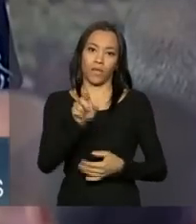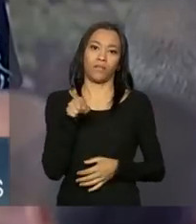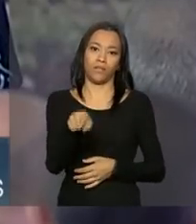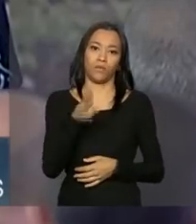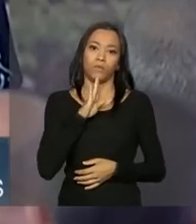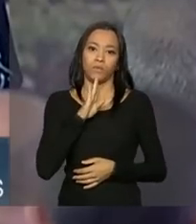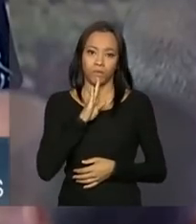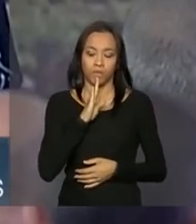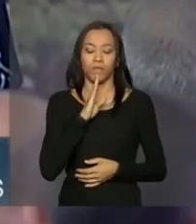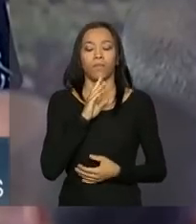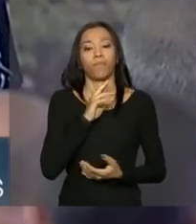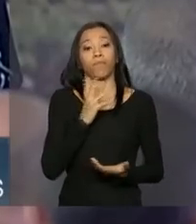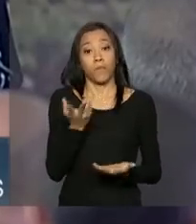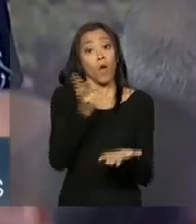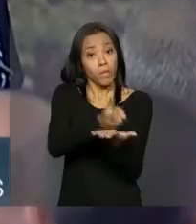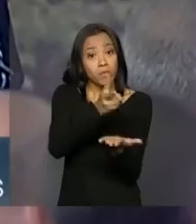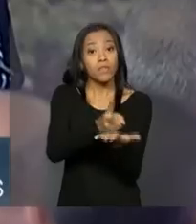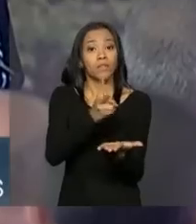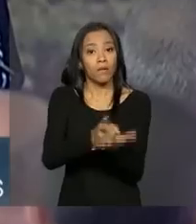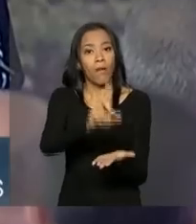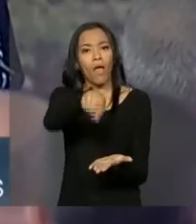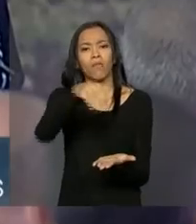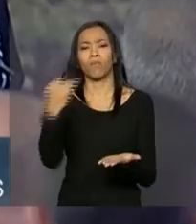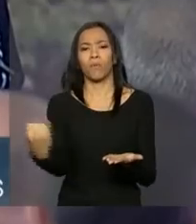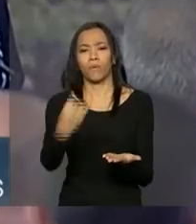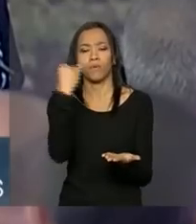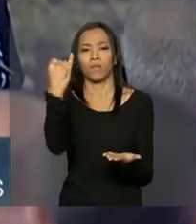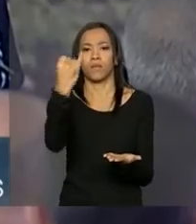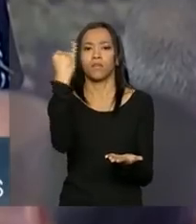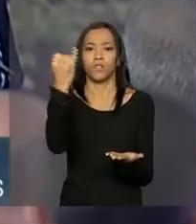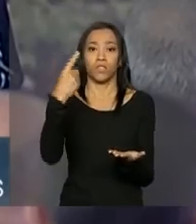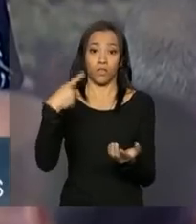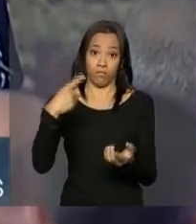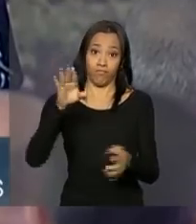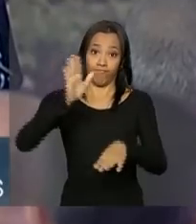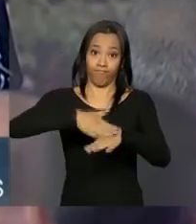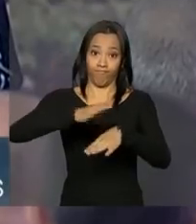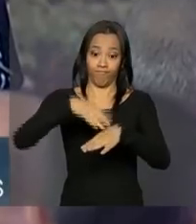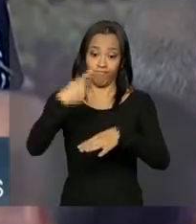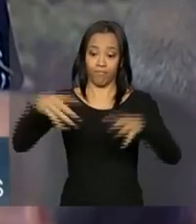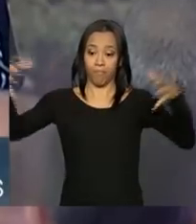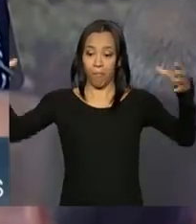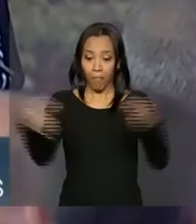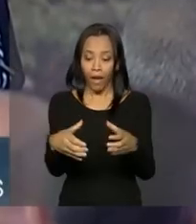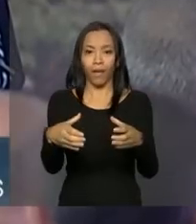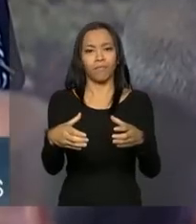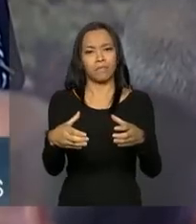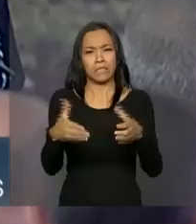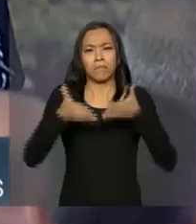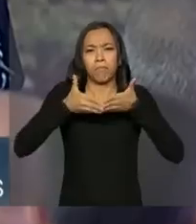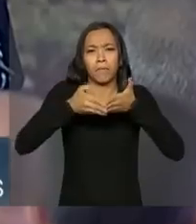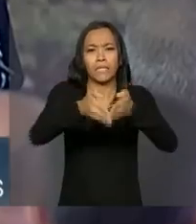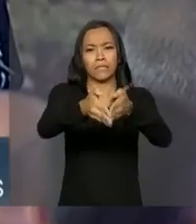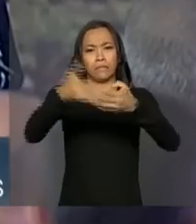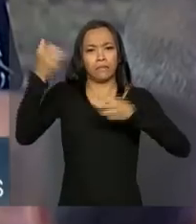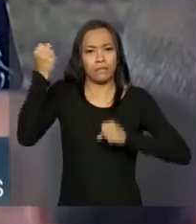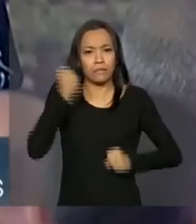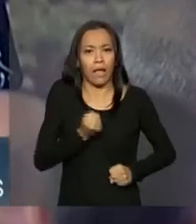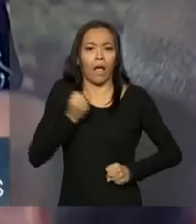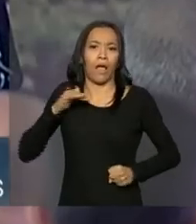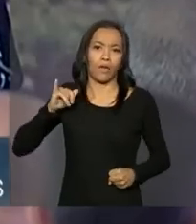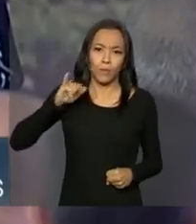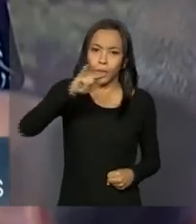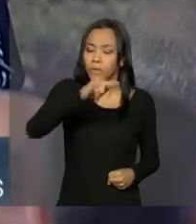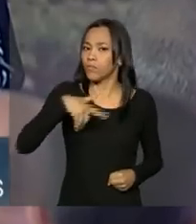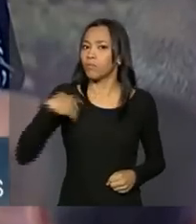tempo, é muito importante o papel das Forças Armadas, tanto no que se refere à garantia da lei